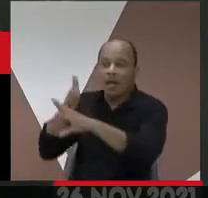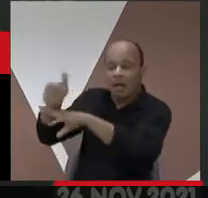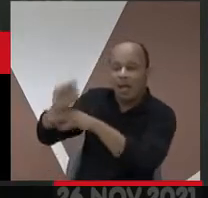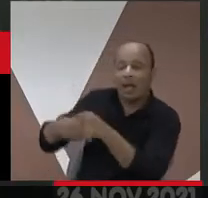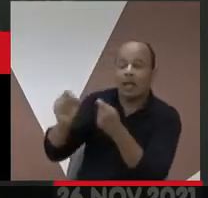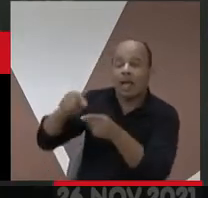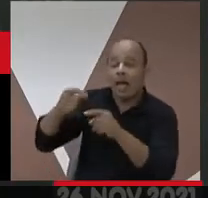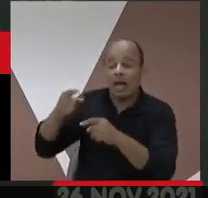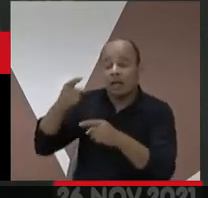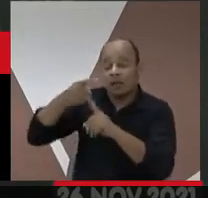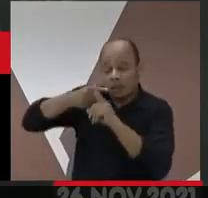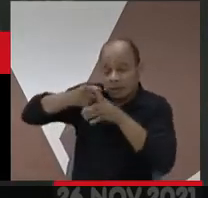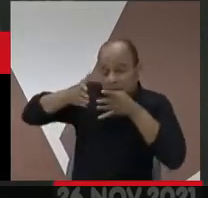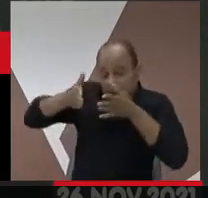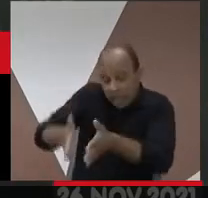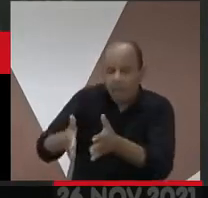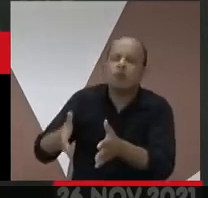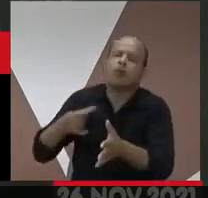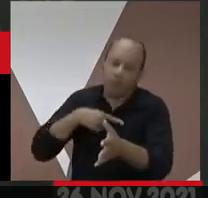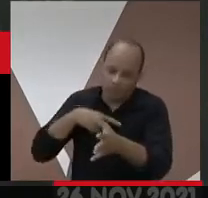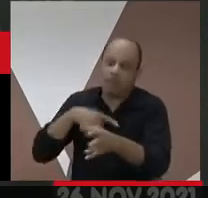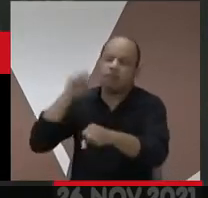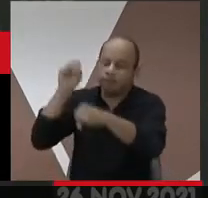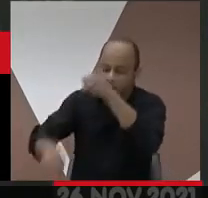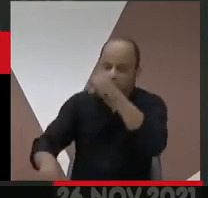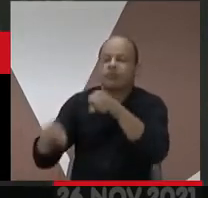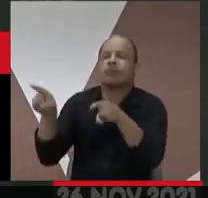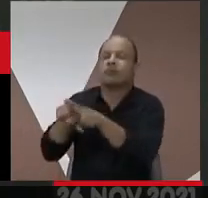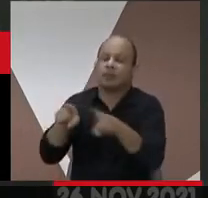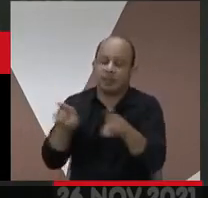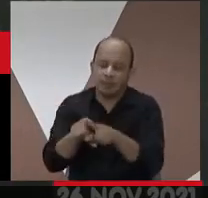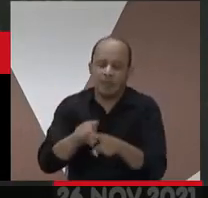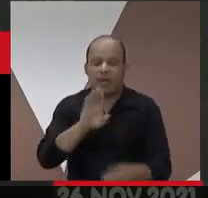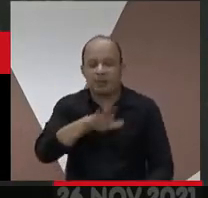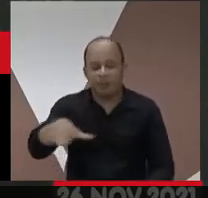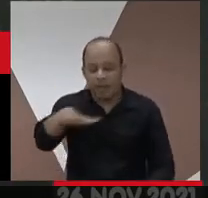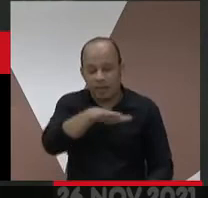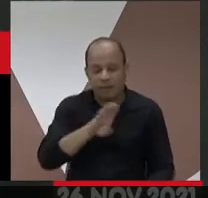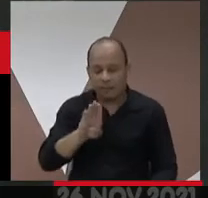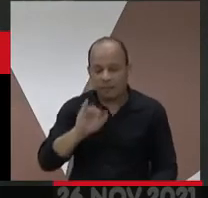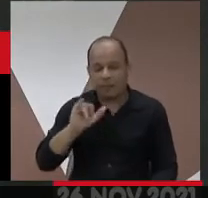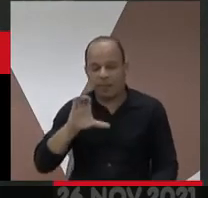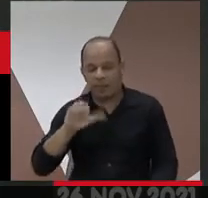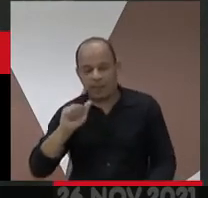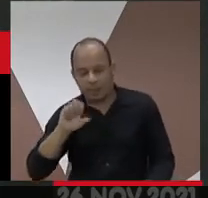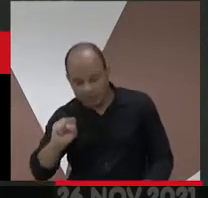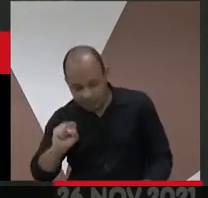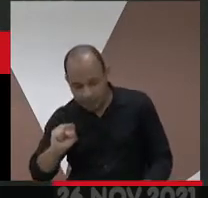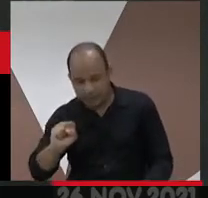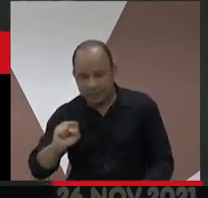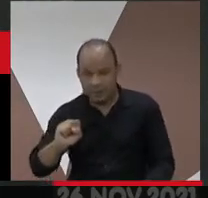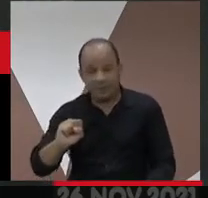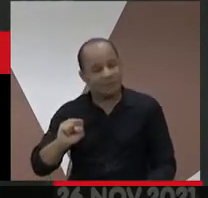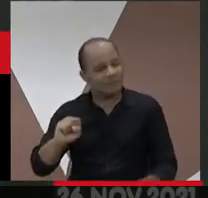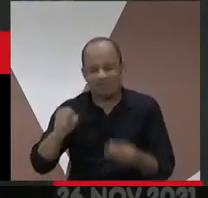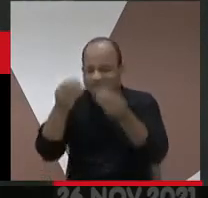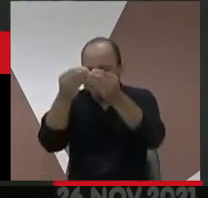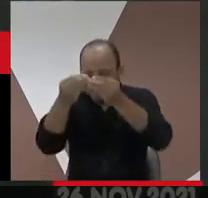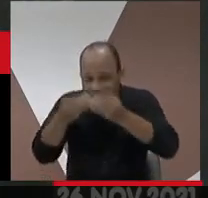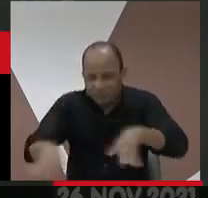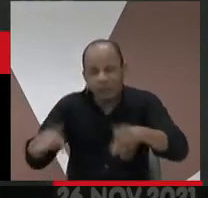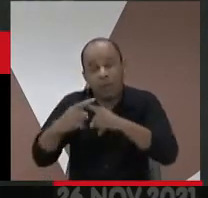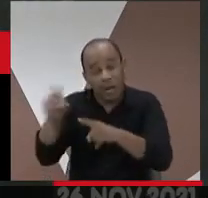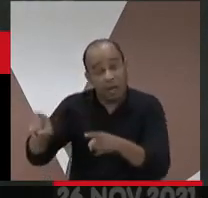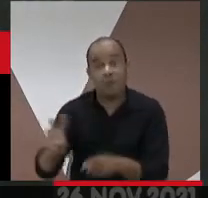Escravos, da ADE e do Complexo Bicas, Pinhões e Macaúbas, um valor coletivo insustentável de nosso patrimônio histórico,